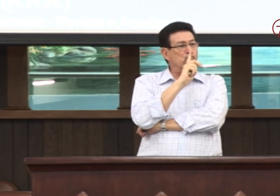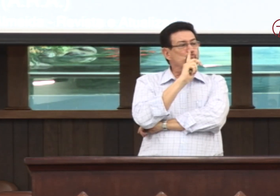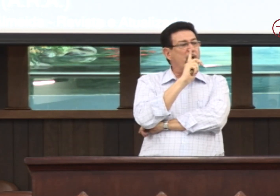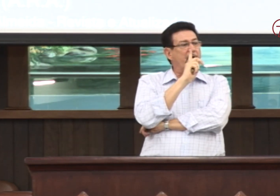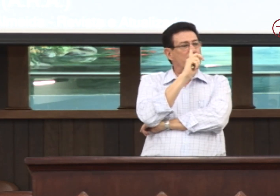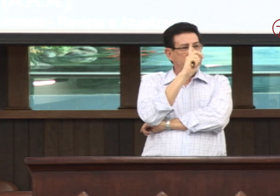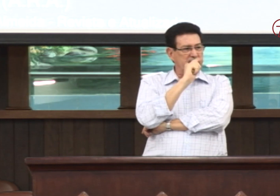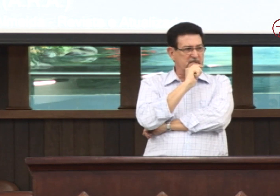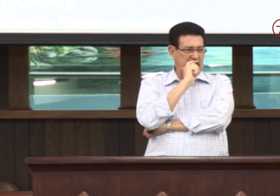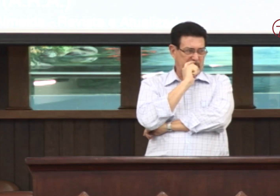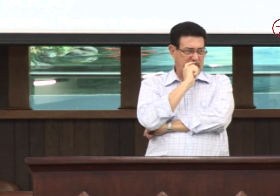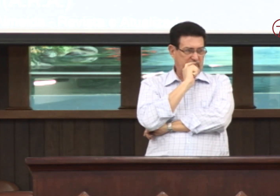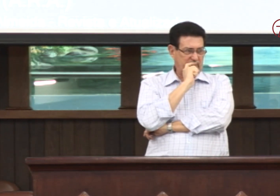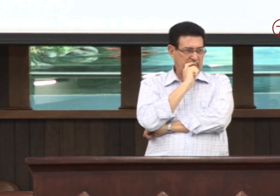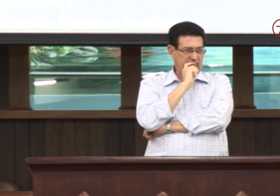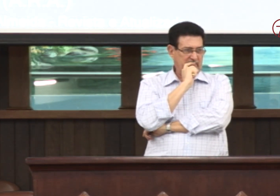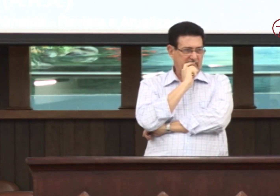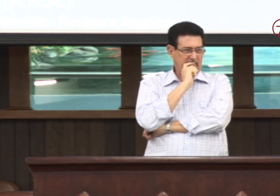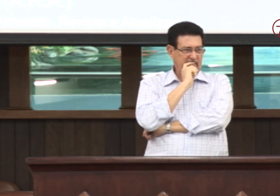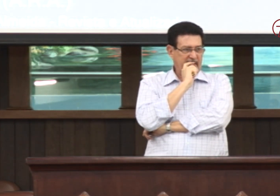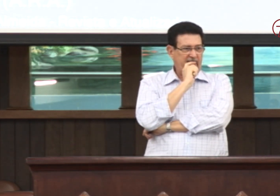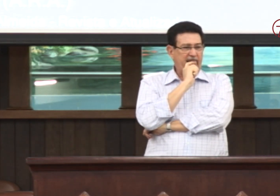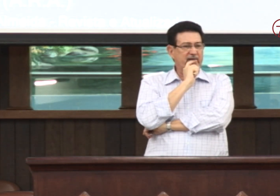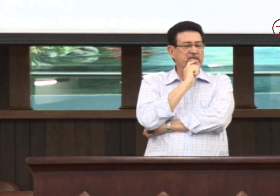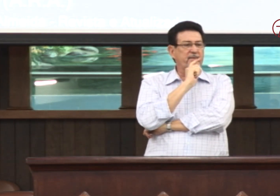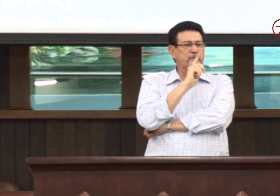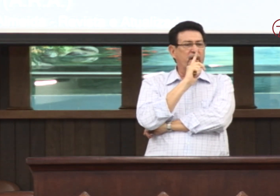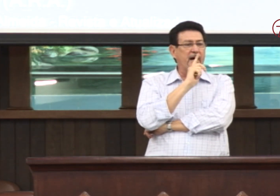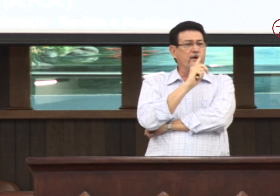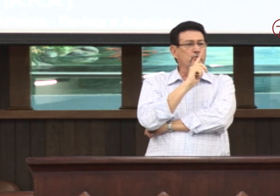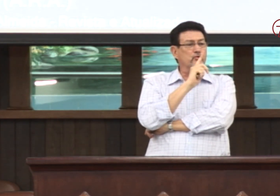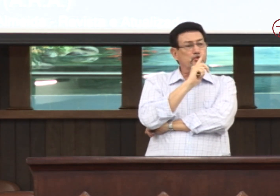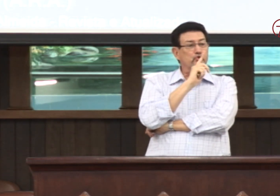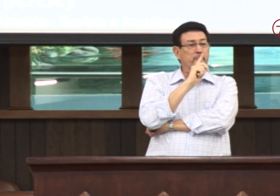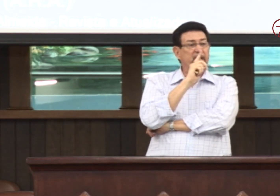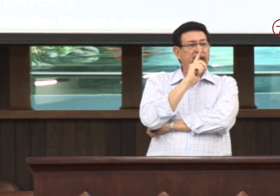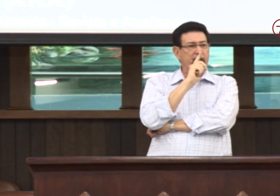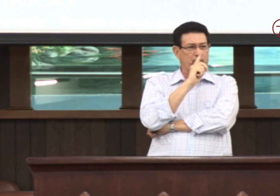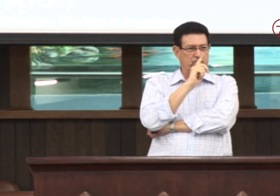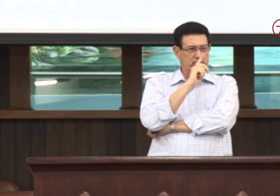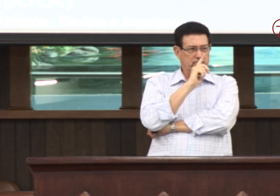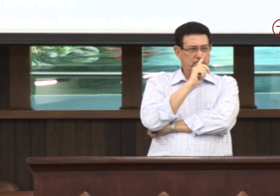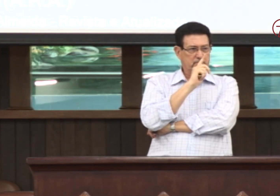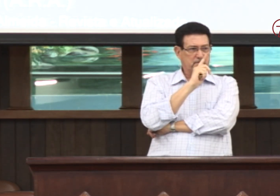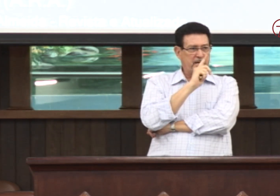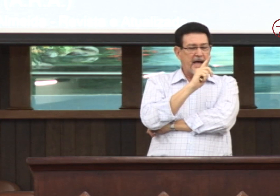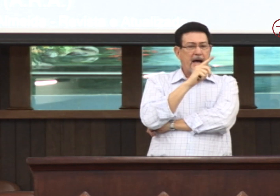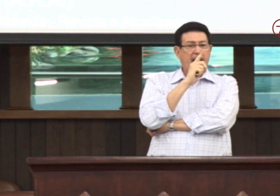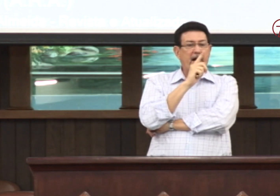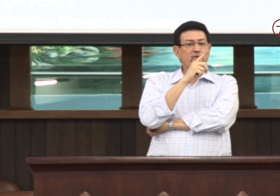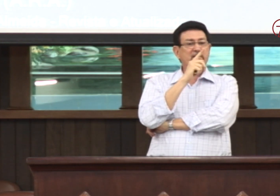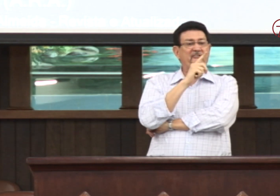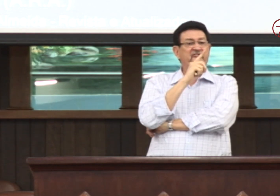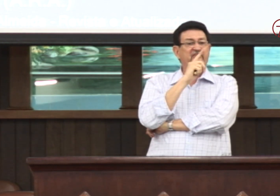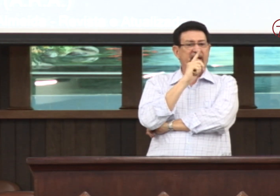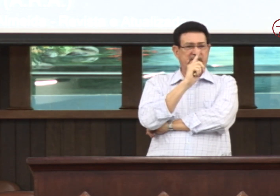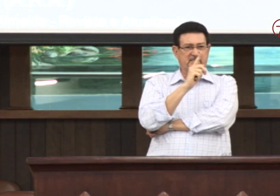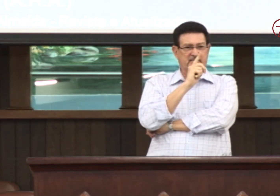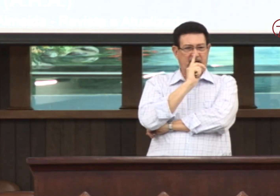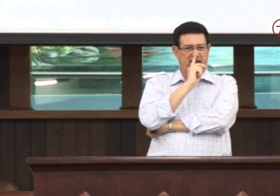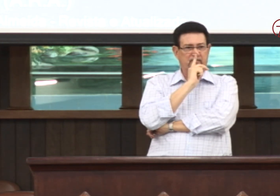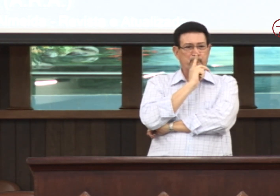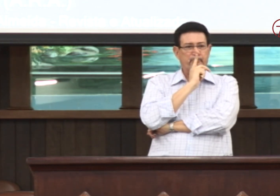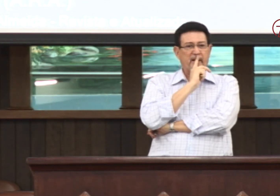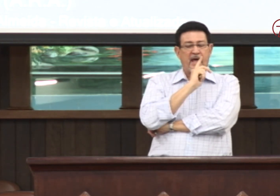que ter mais um ano de descanso era chamado ano do jubileu ano da